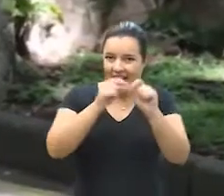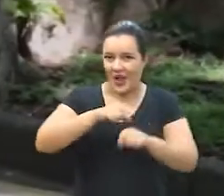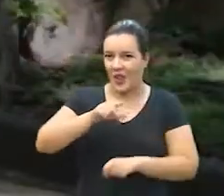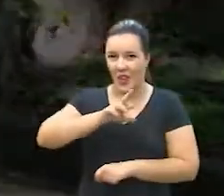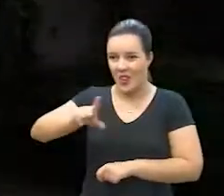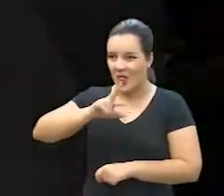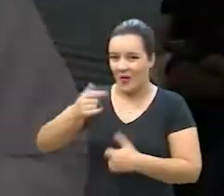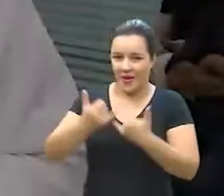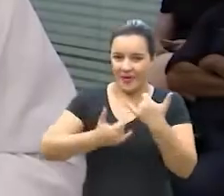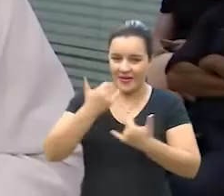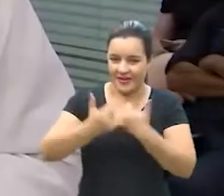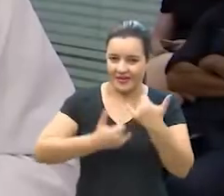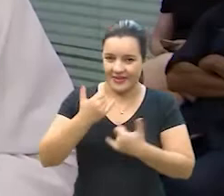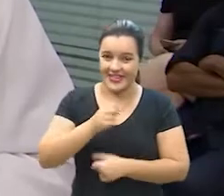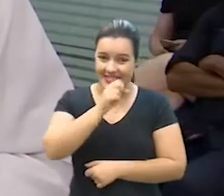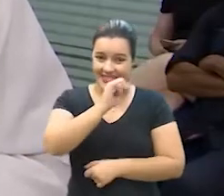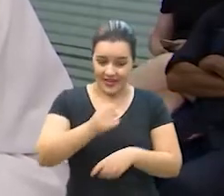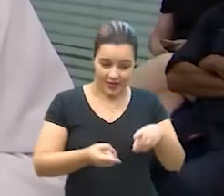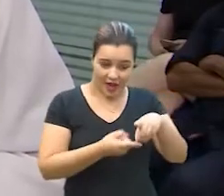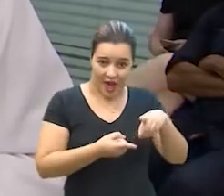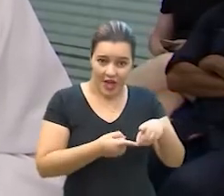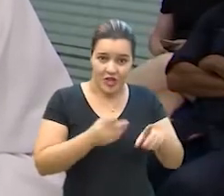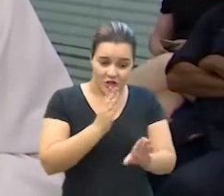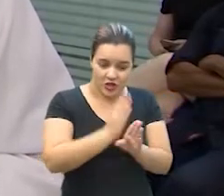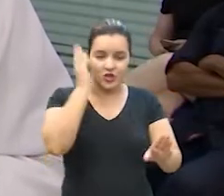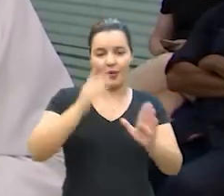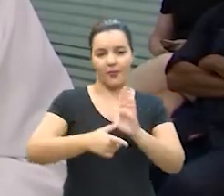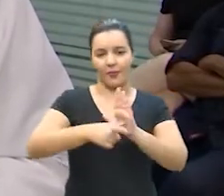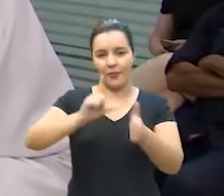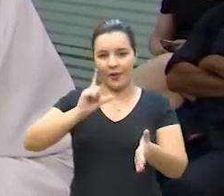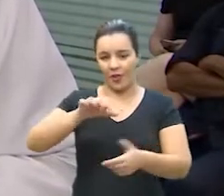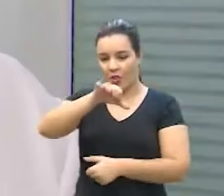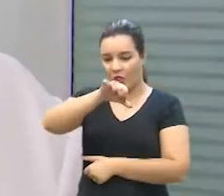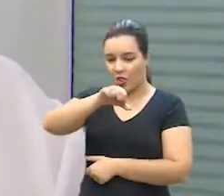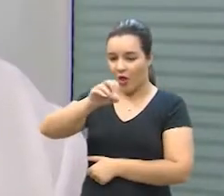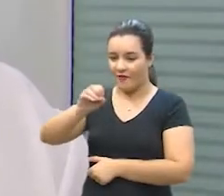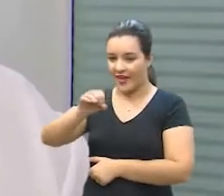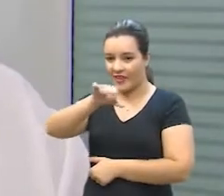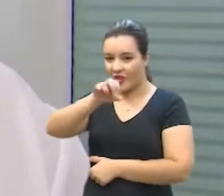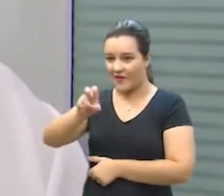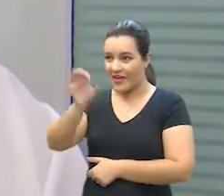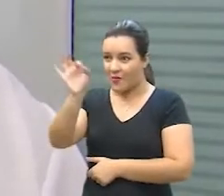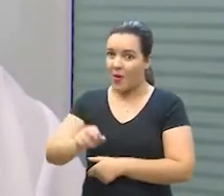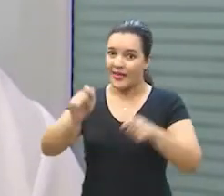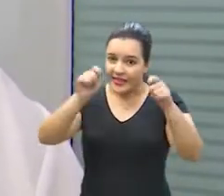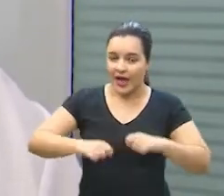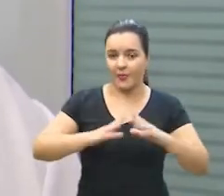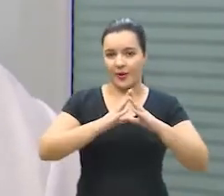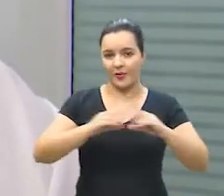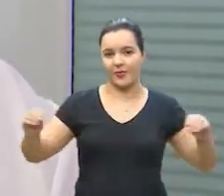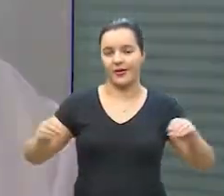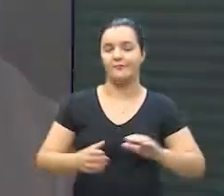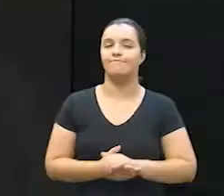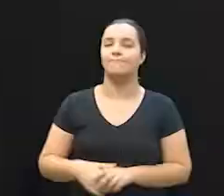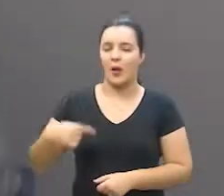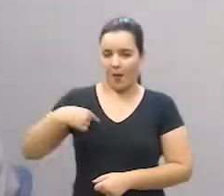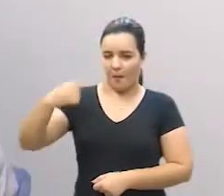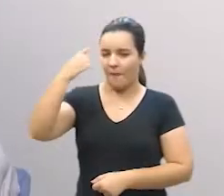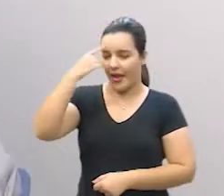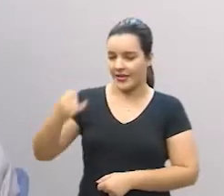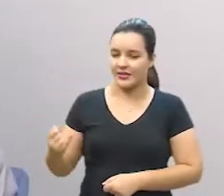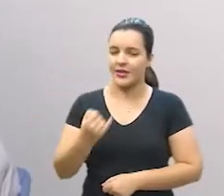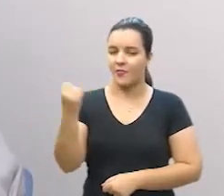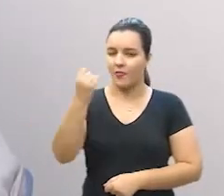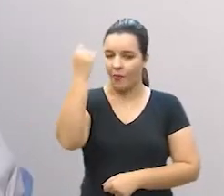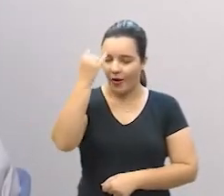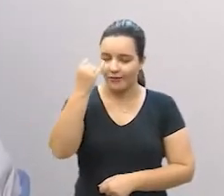câncer, né? Se você detectar esse exame quanto antes, as chances são de 90, 95% de cura. Eu acho